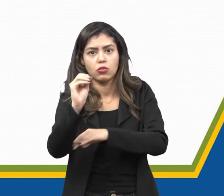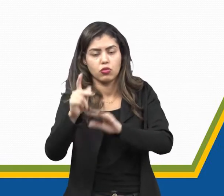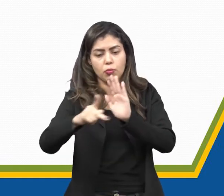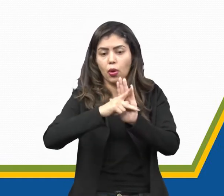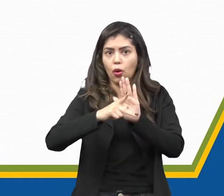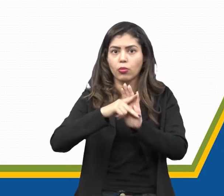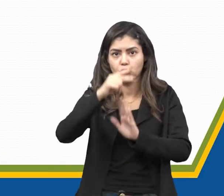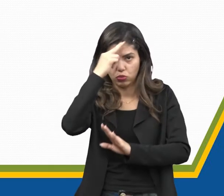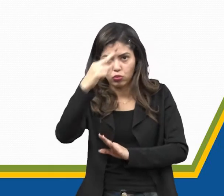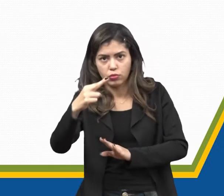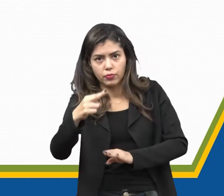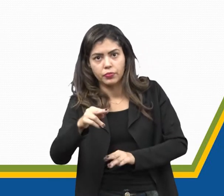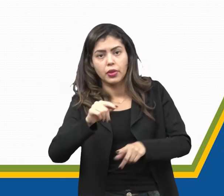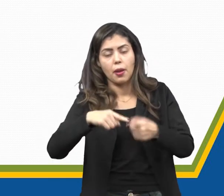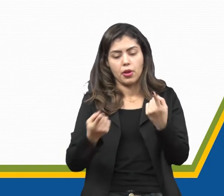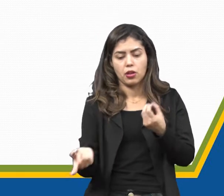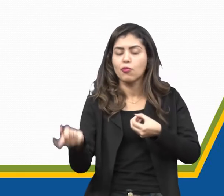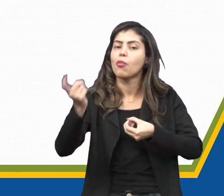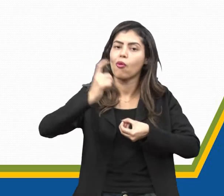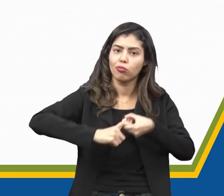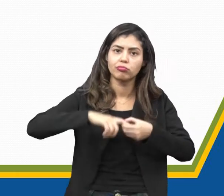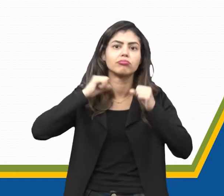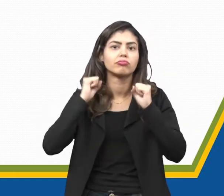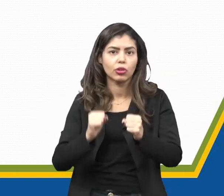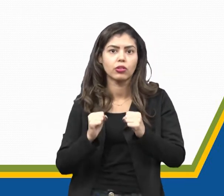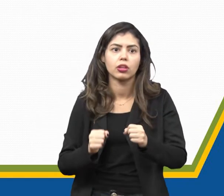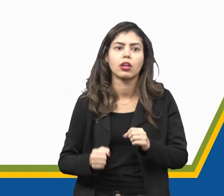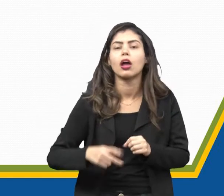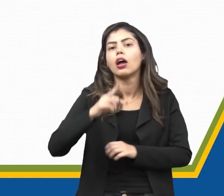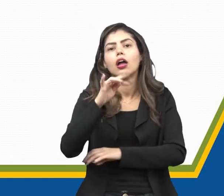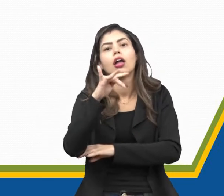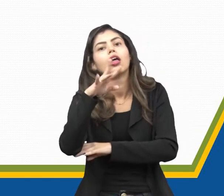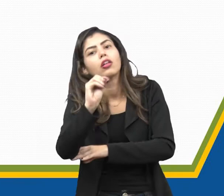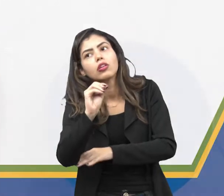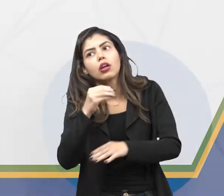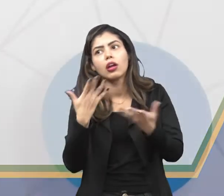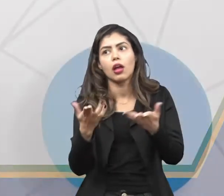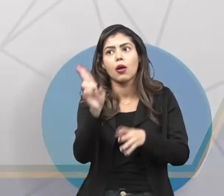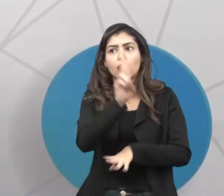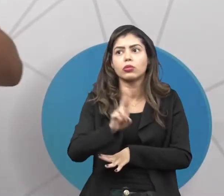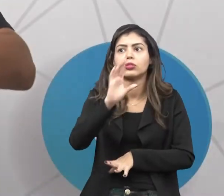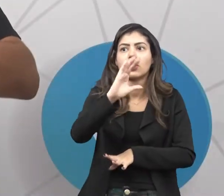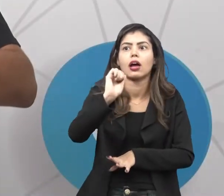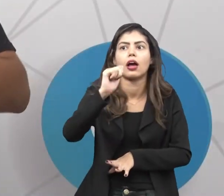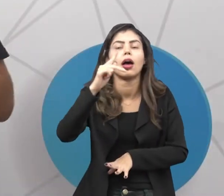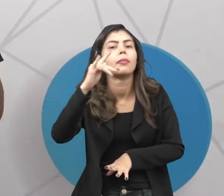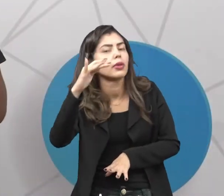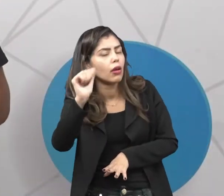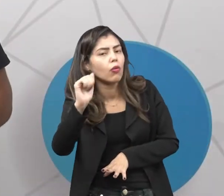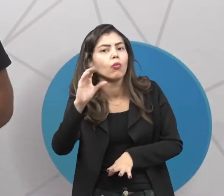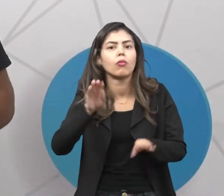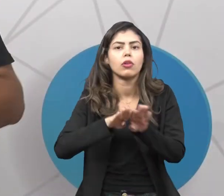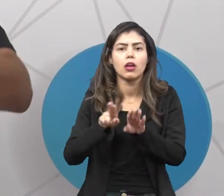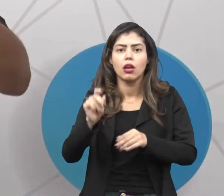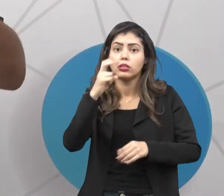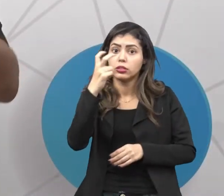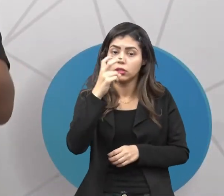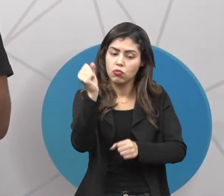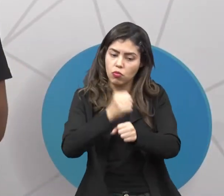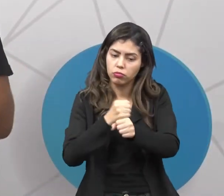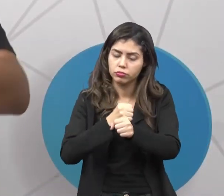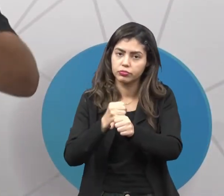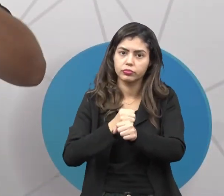tempo, pode requerer essa propriedade através de título do chamado uso capião. Uso capião para terra pública gira em torno de 5 anos,